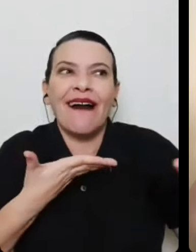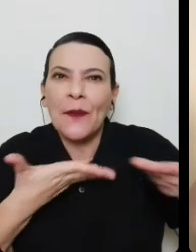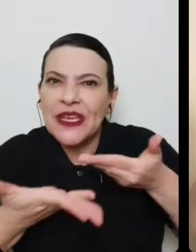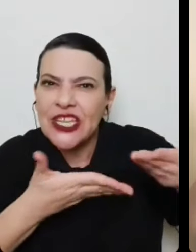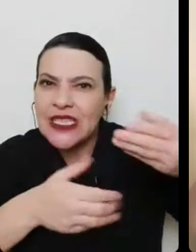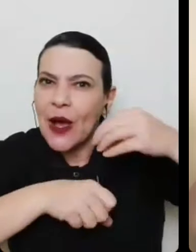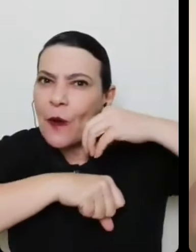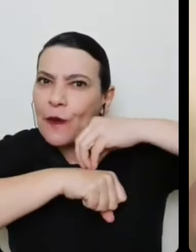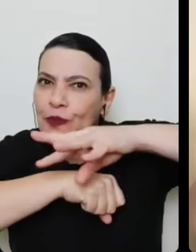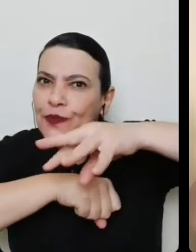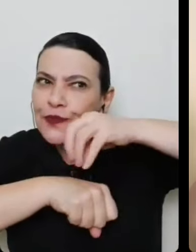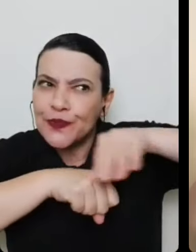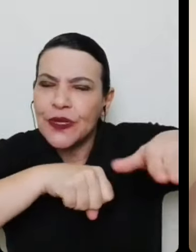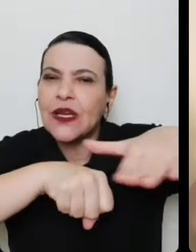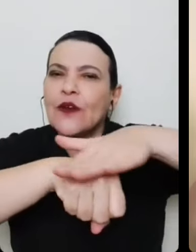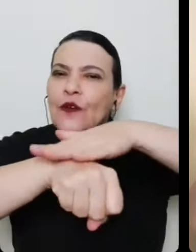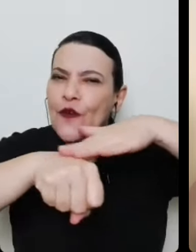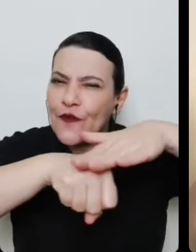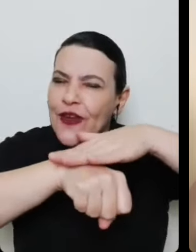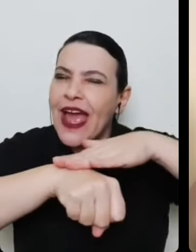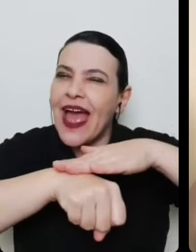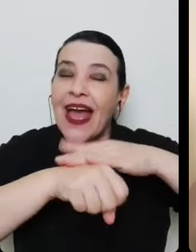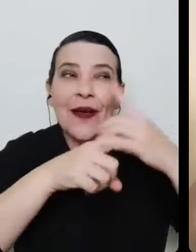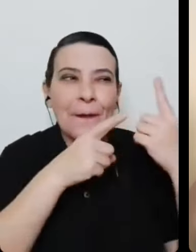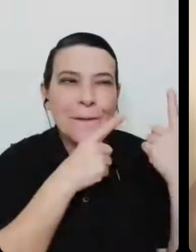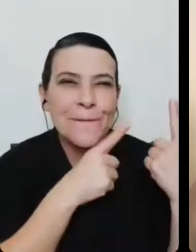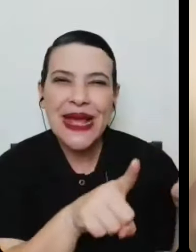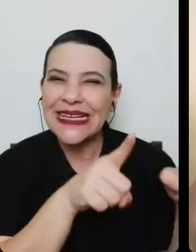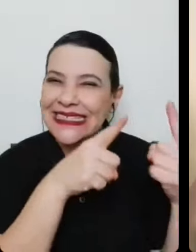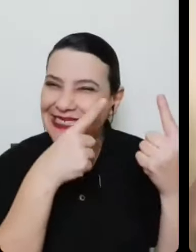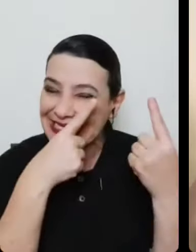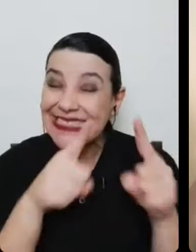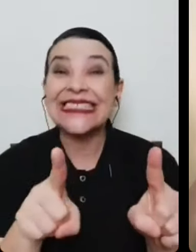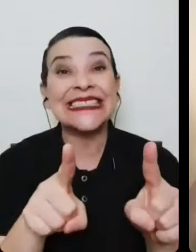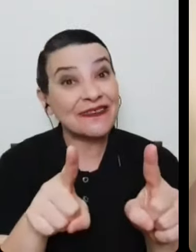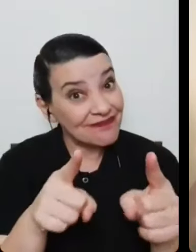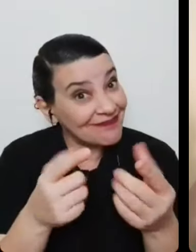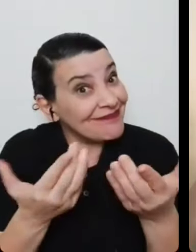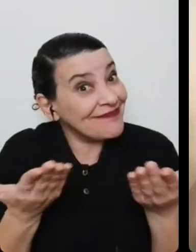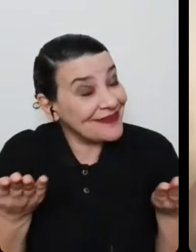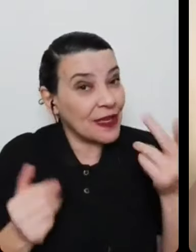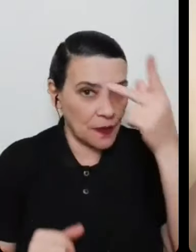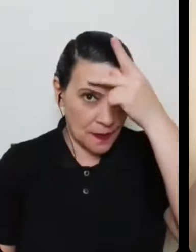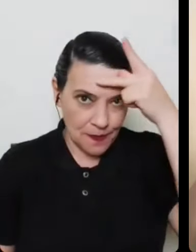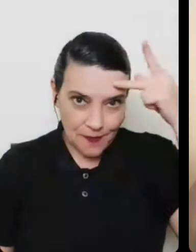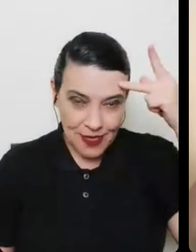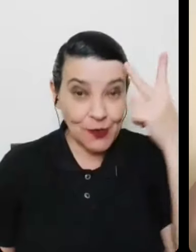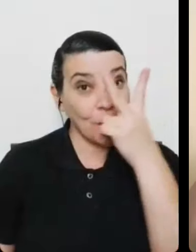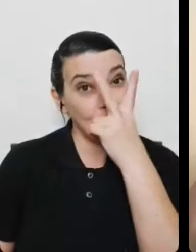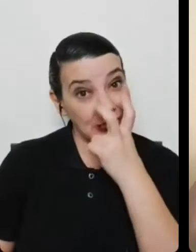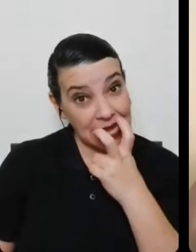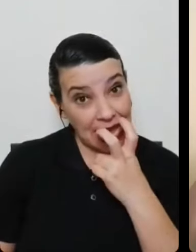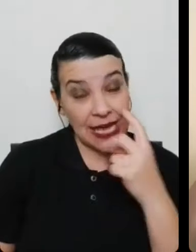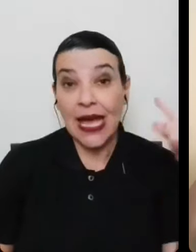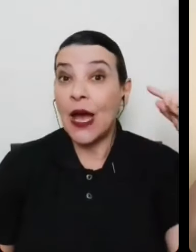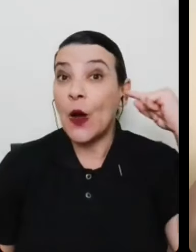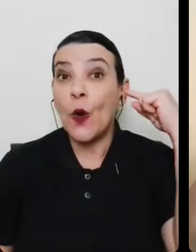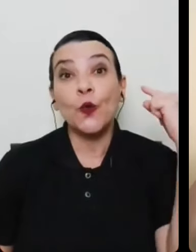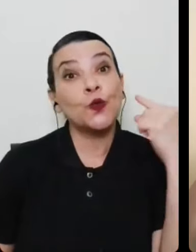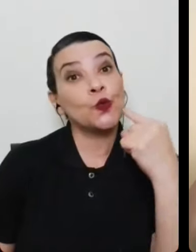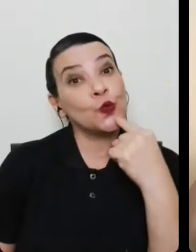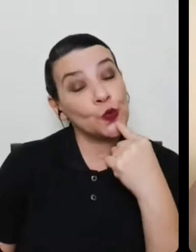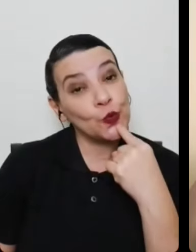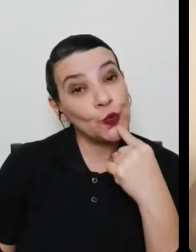dessa conversa, a gente provocava. Quer dizer, uma pessoa cega ou surda